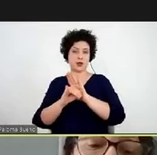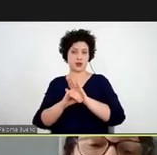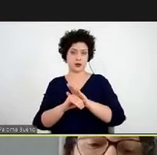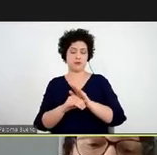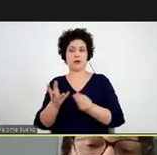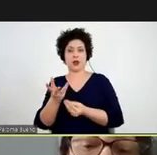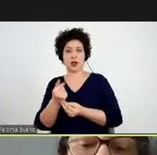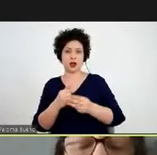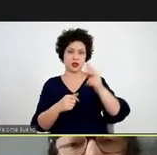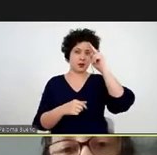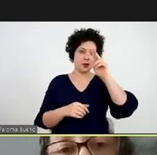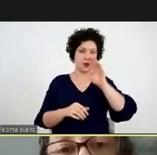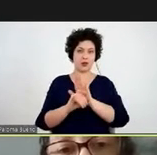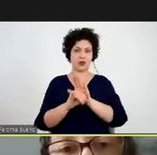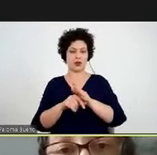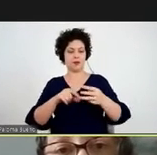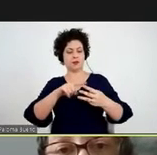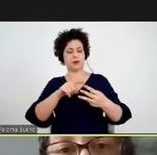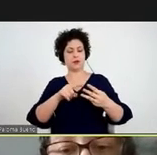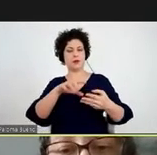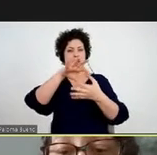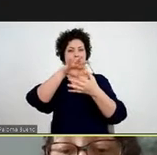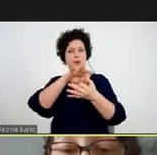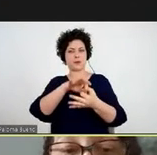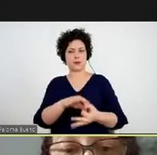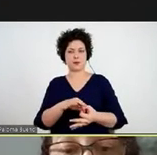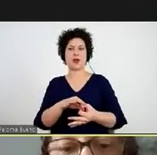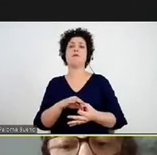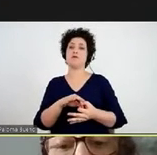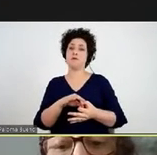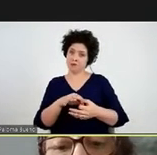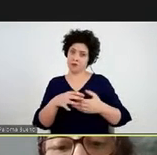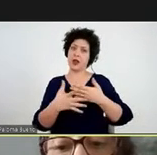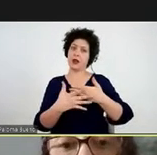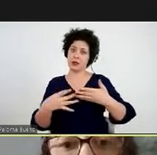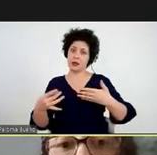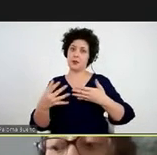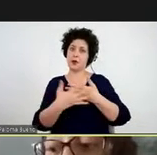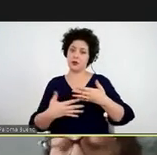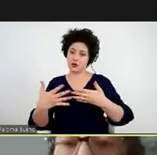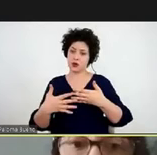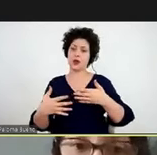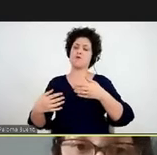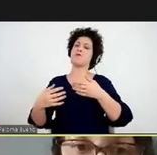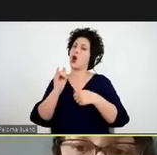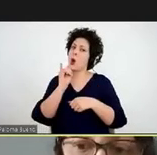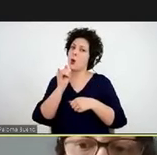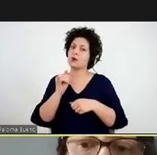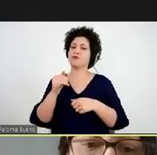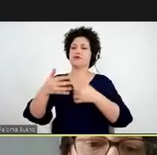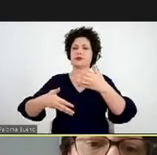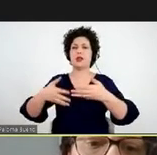arte, memória e identidade que se estabelece o diálogo com a semiótica discursiva, da qual eu passo agora